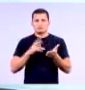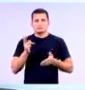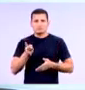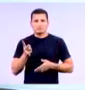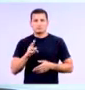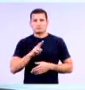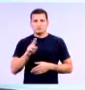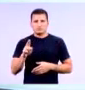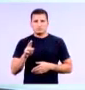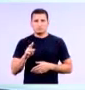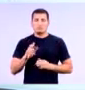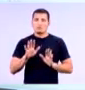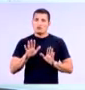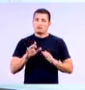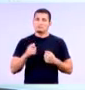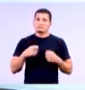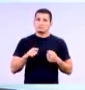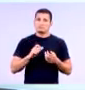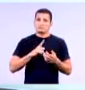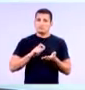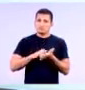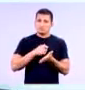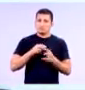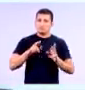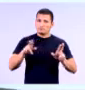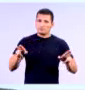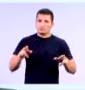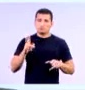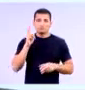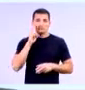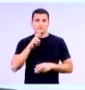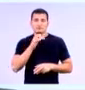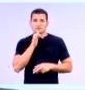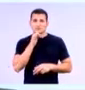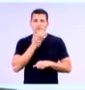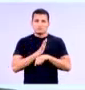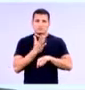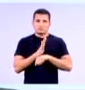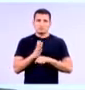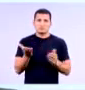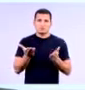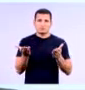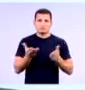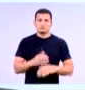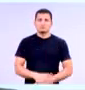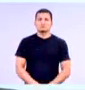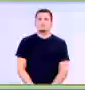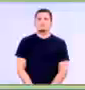desde que tenham assinaturas diferentes. Vamos ver um exemplo prático aqui?